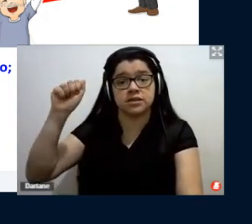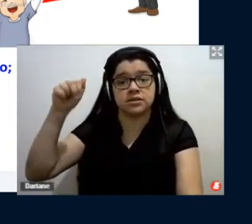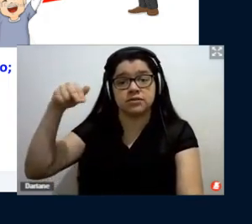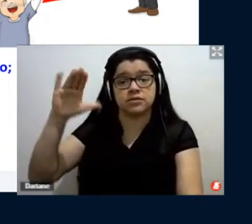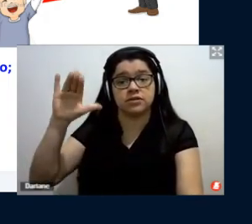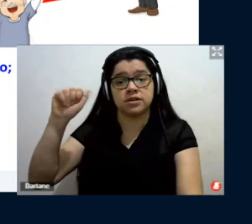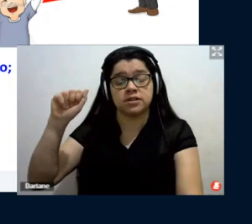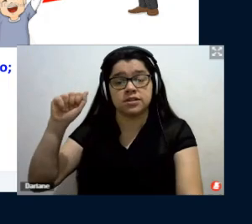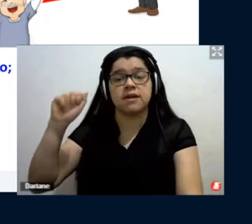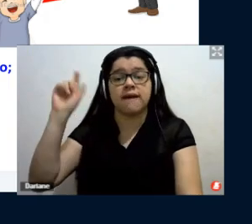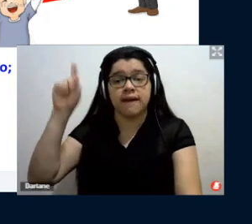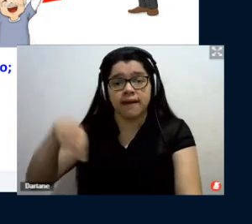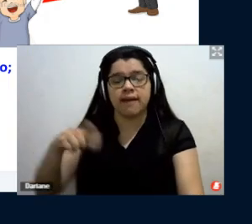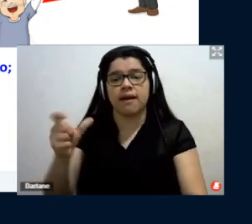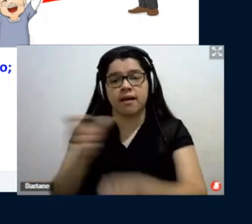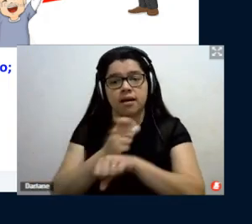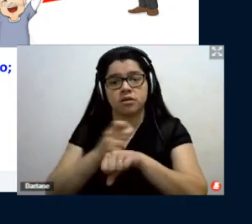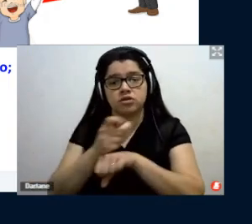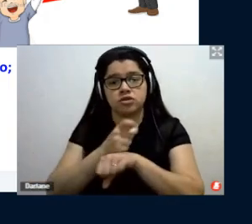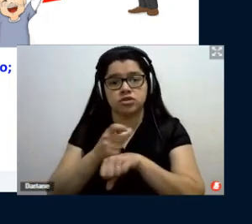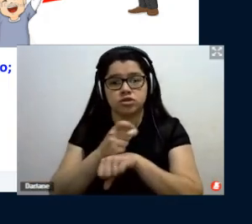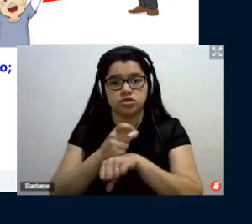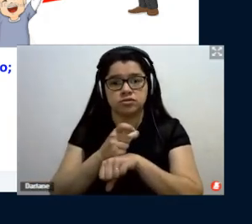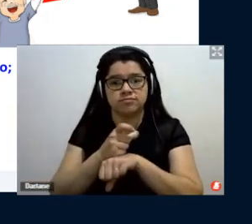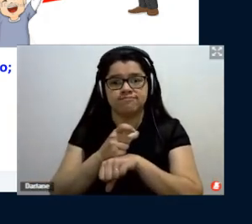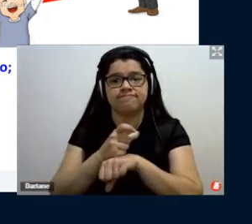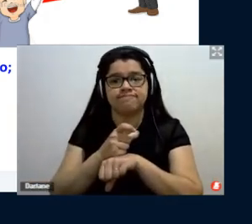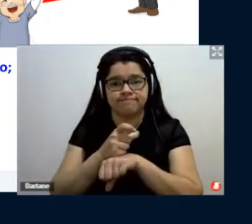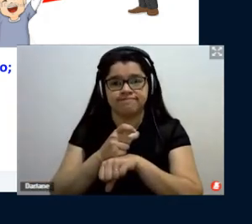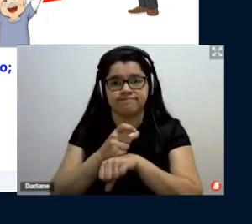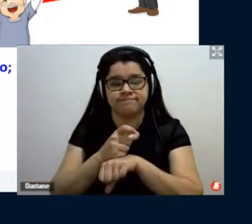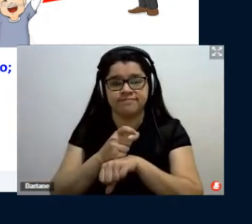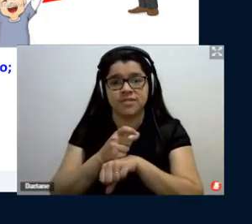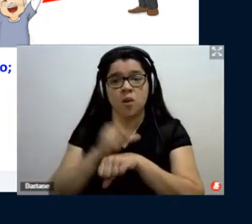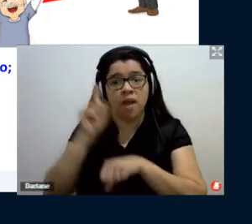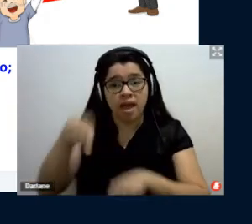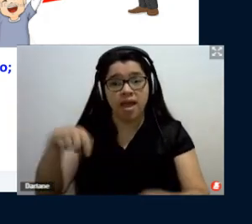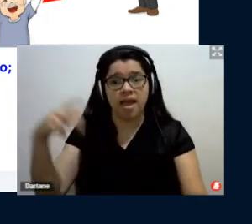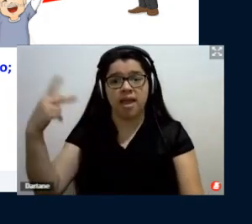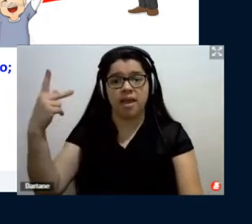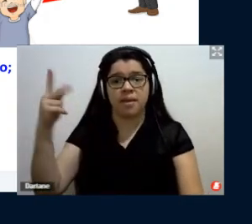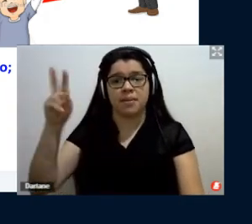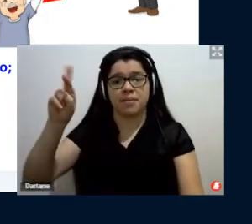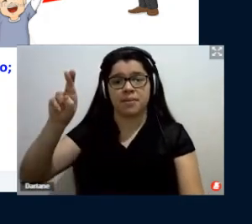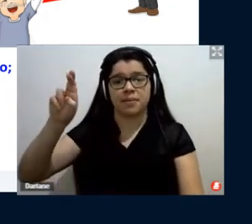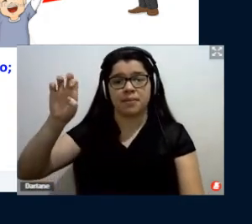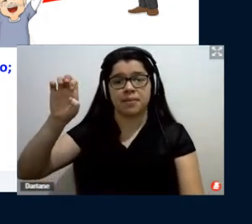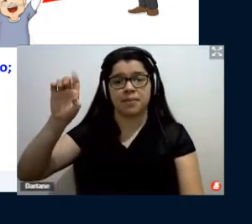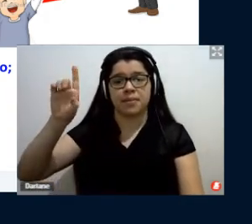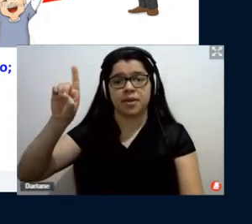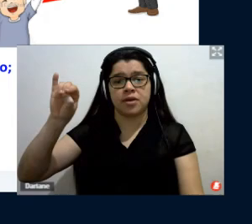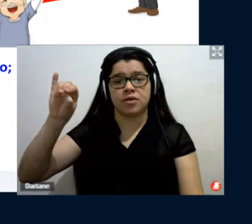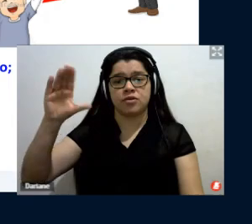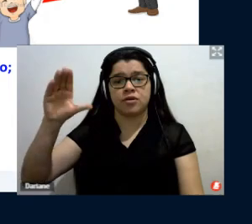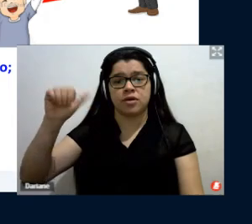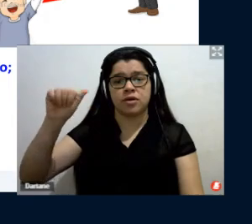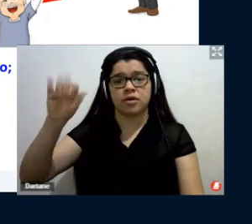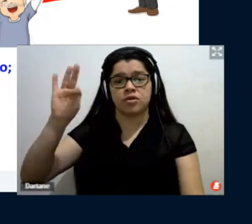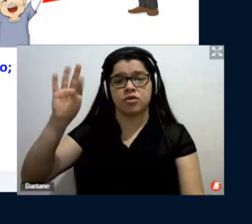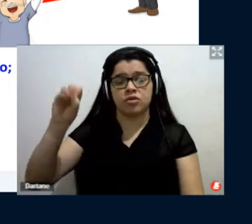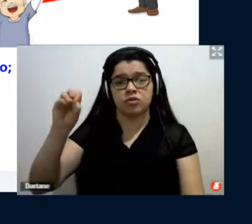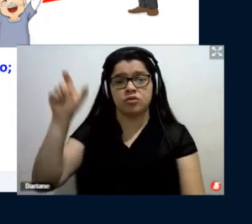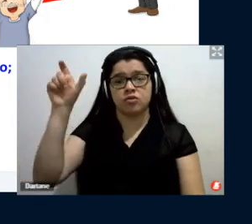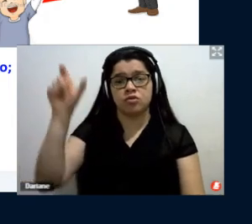tá? Então ele é o predicativo do objeto. Mas, professor, infância é